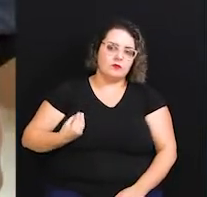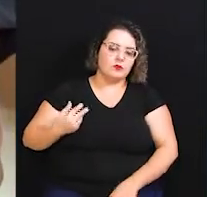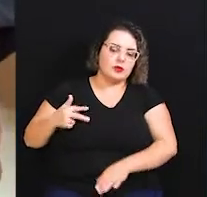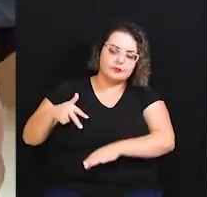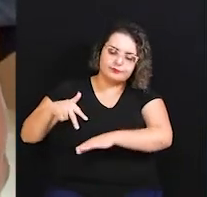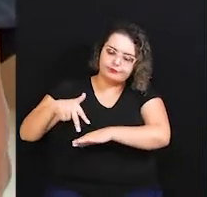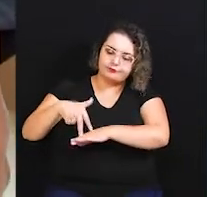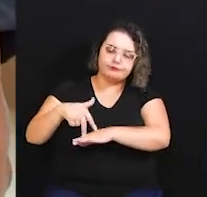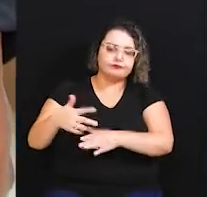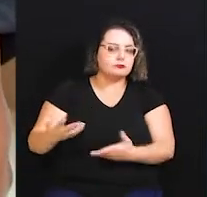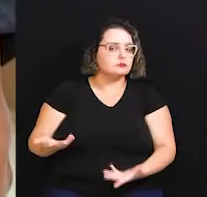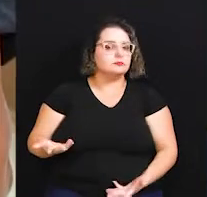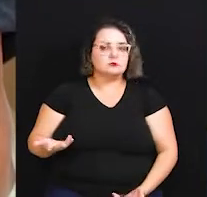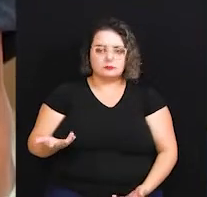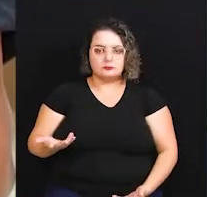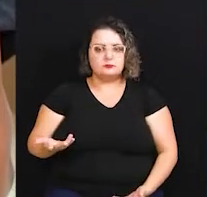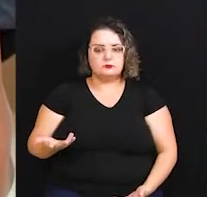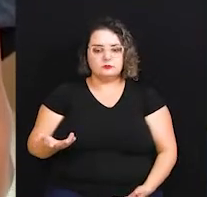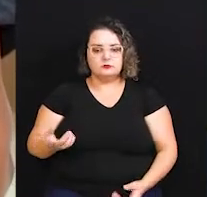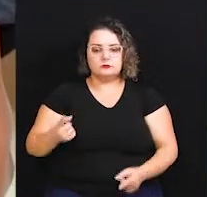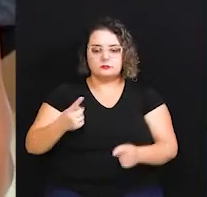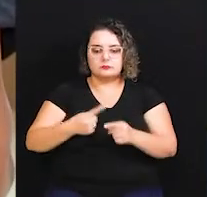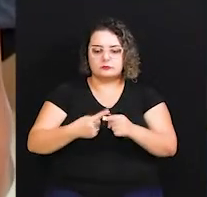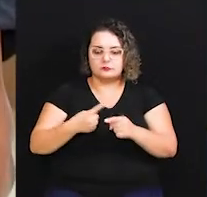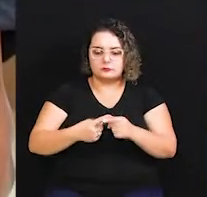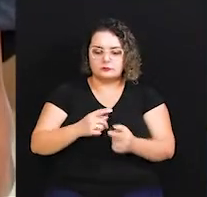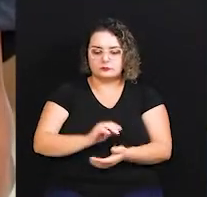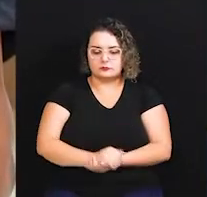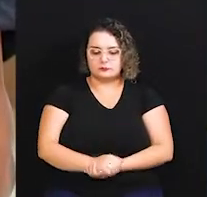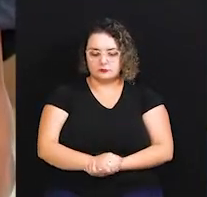né? Porque